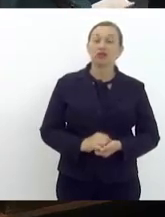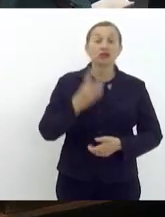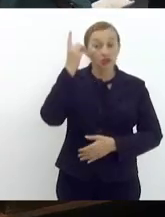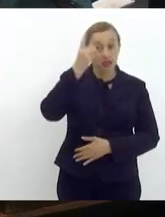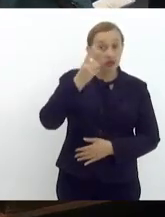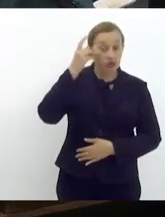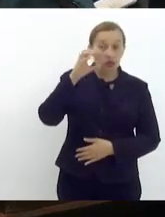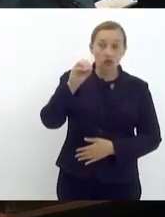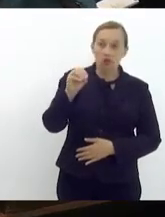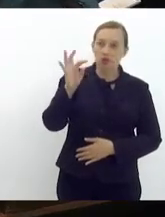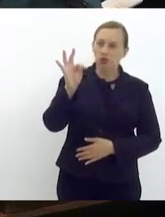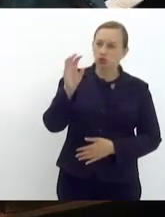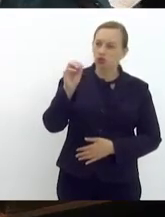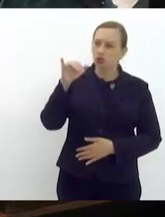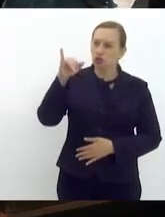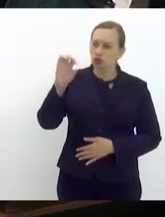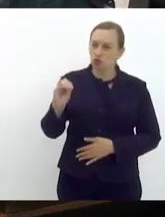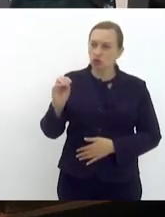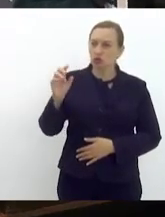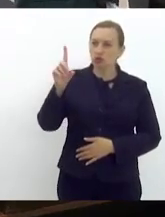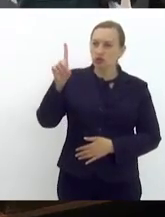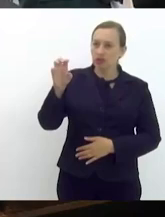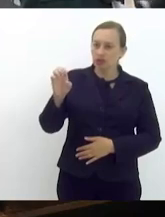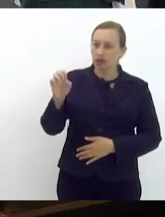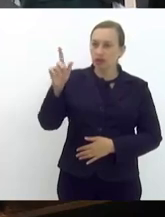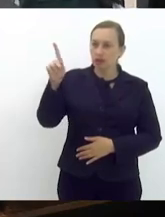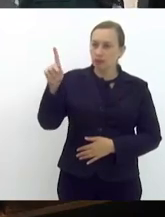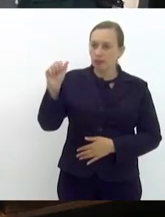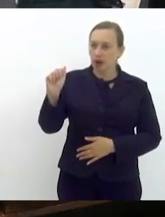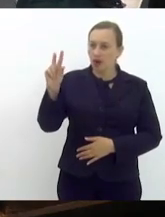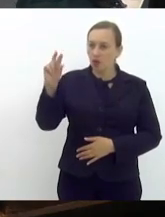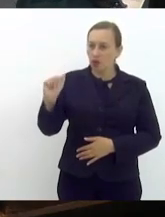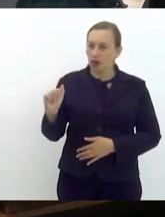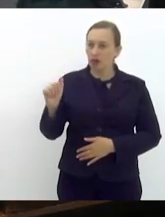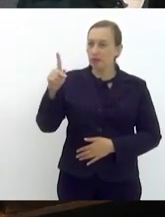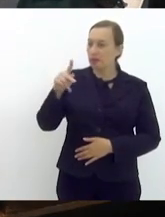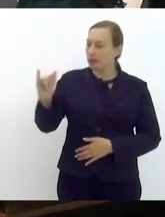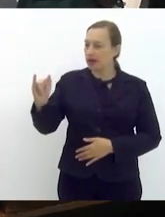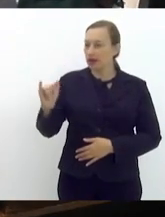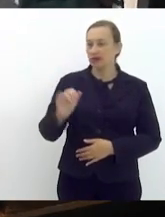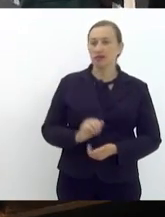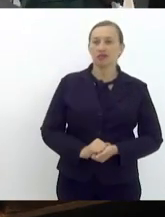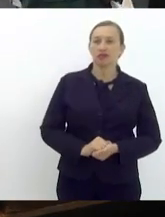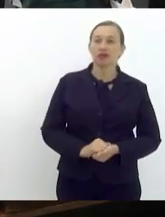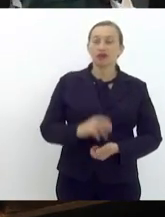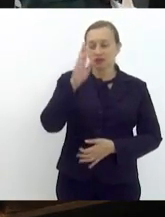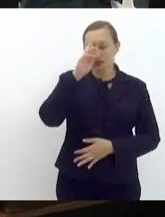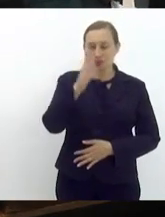Deputado Antônio de Paula Pai. Paizinho. Senhor presidente,